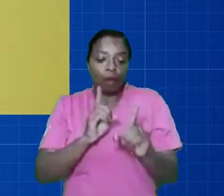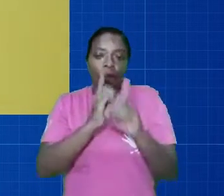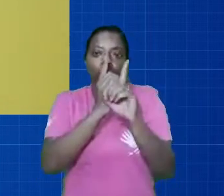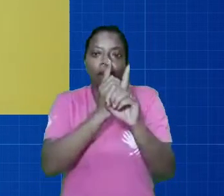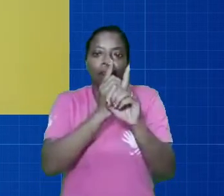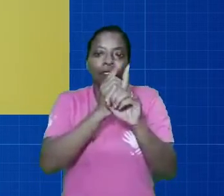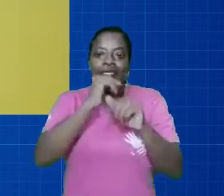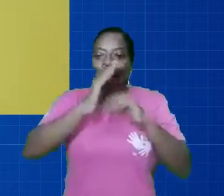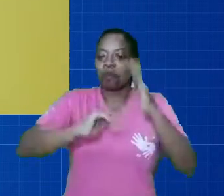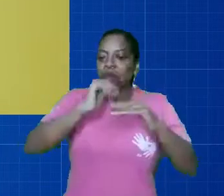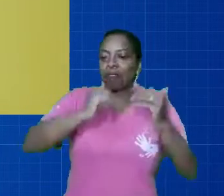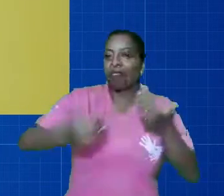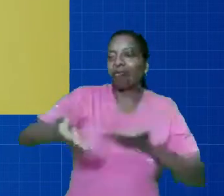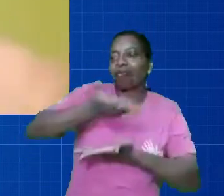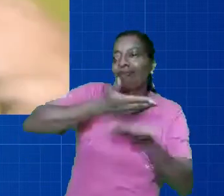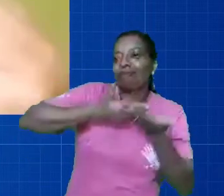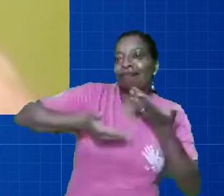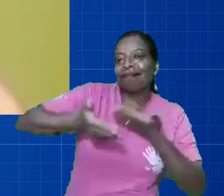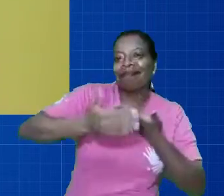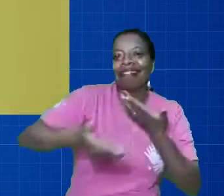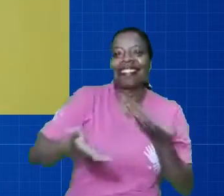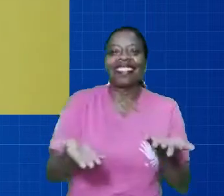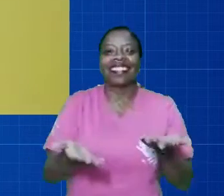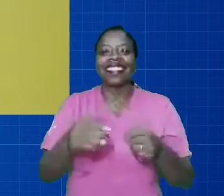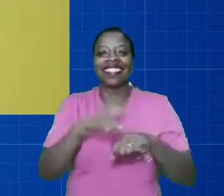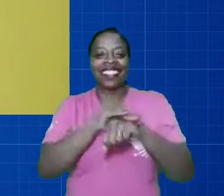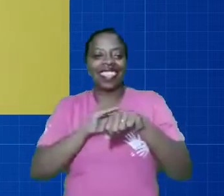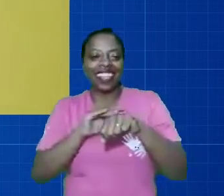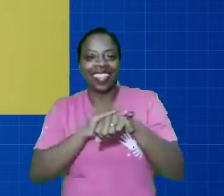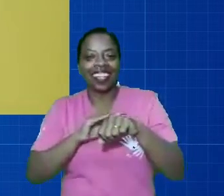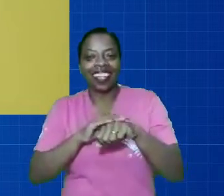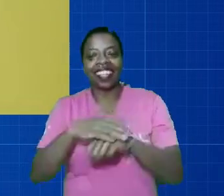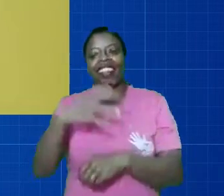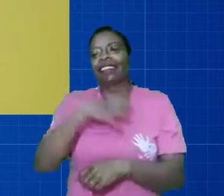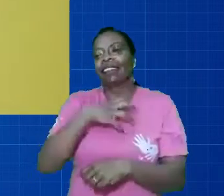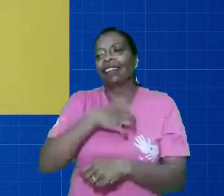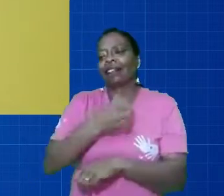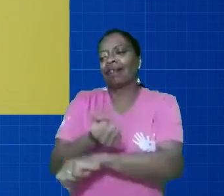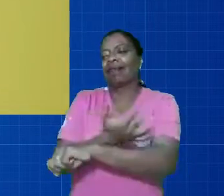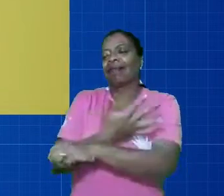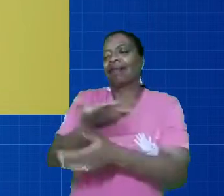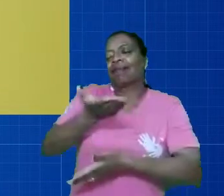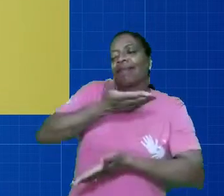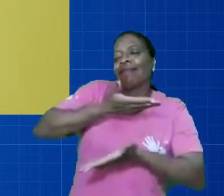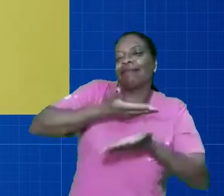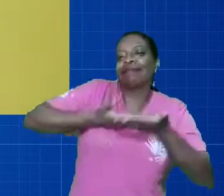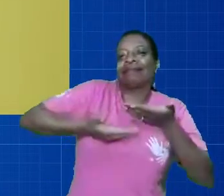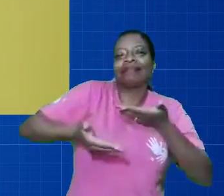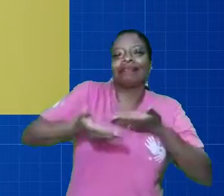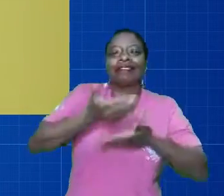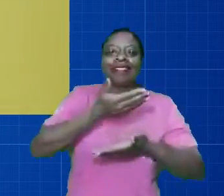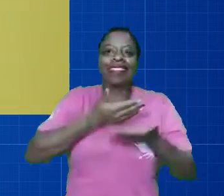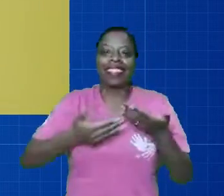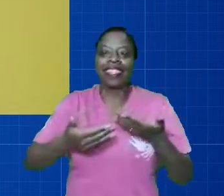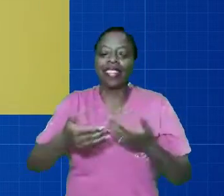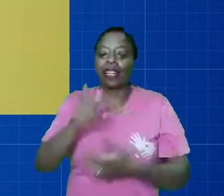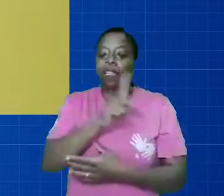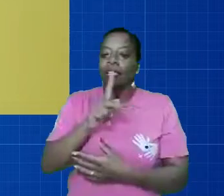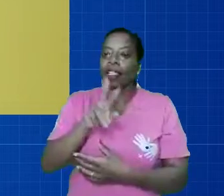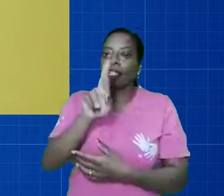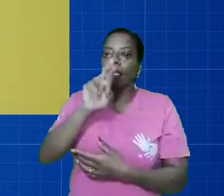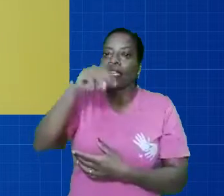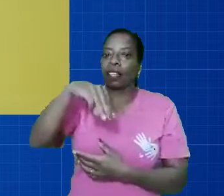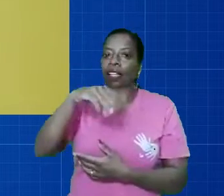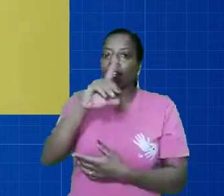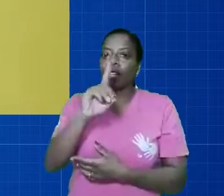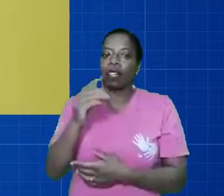um espaço também afetuoso, né? As professoras RMDs iam até a oficina pedir ajuda, né, do